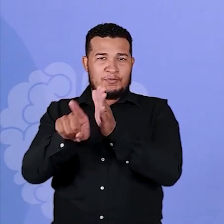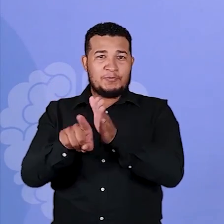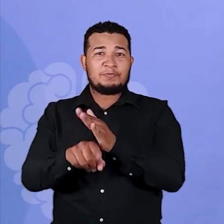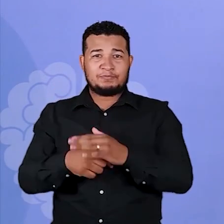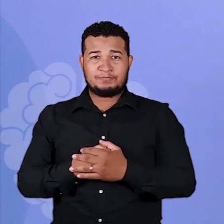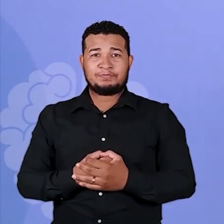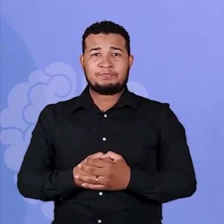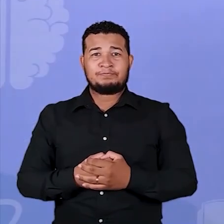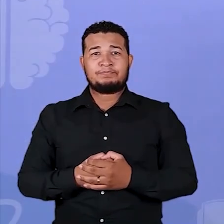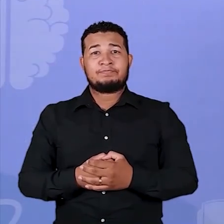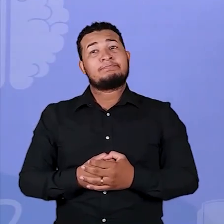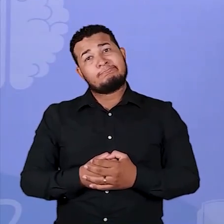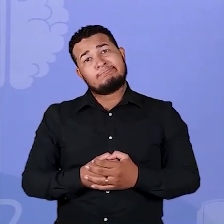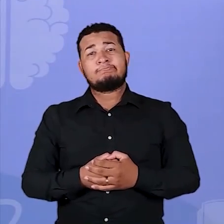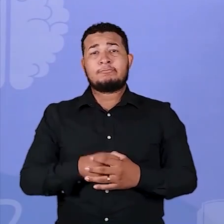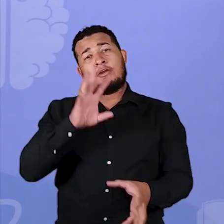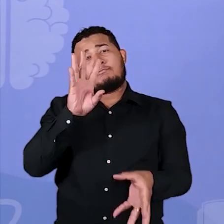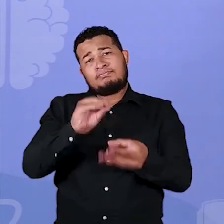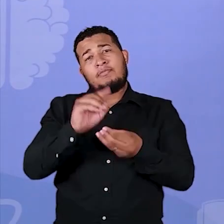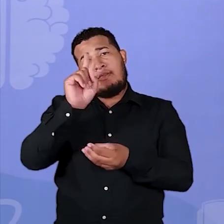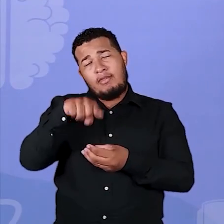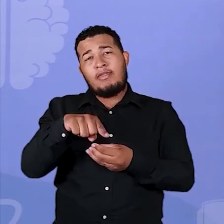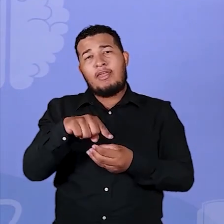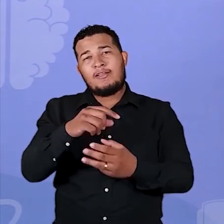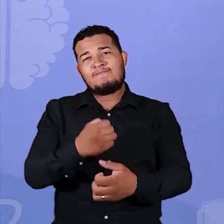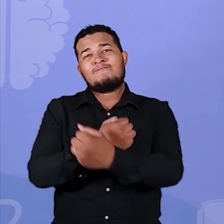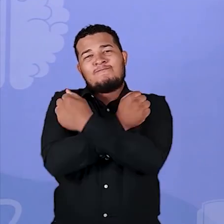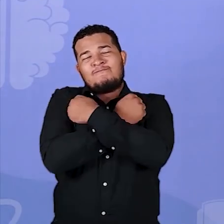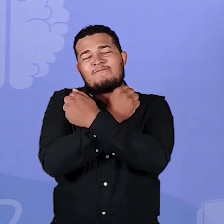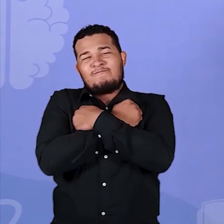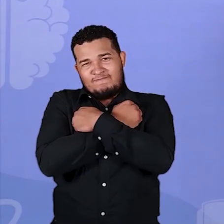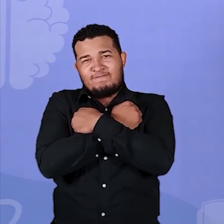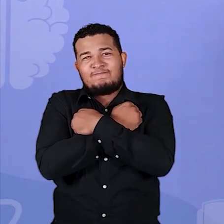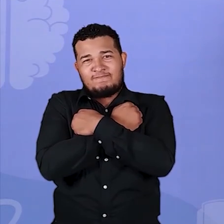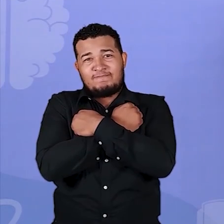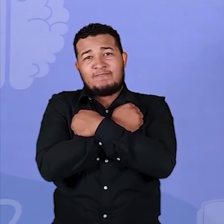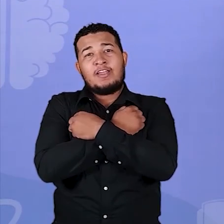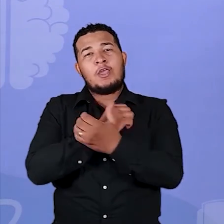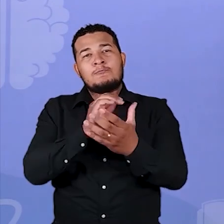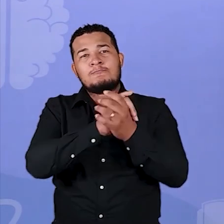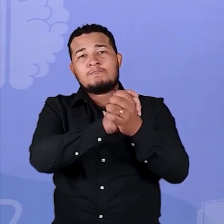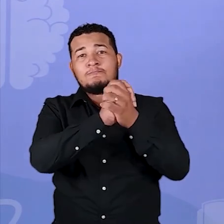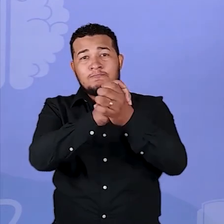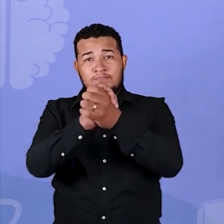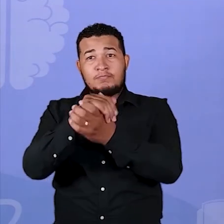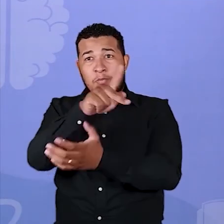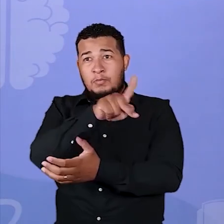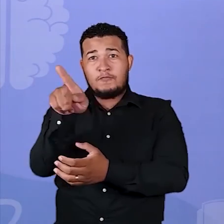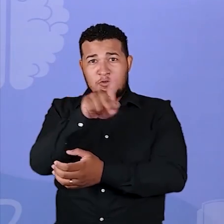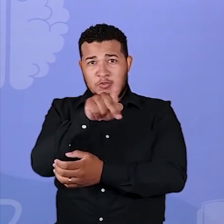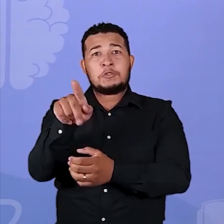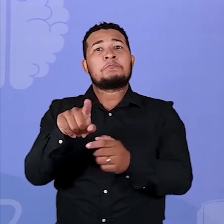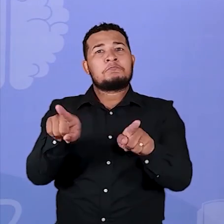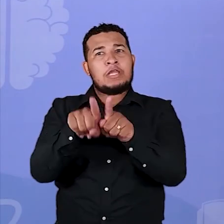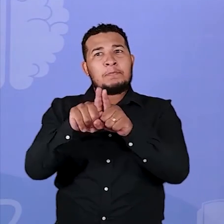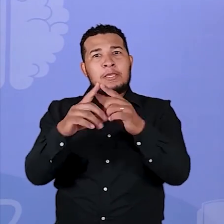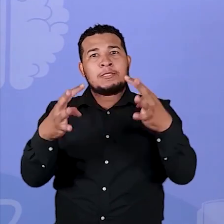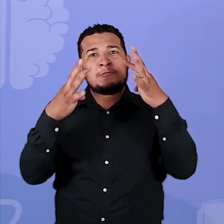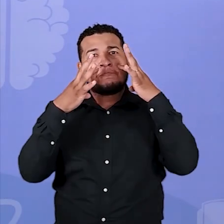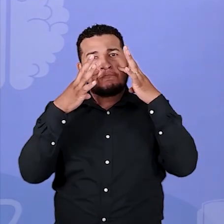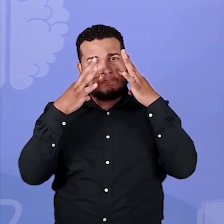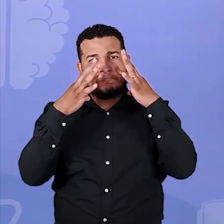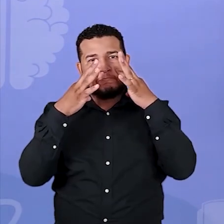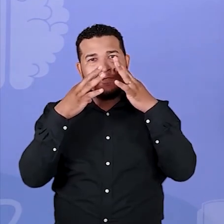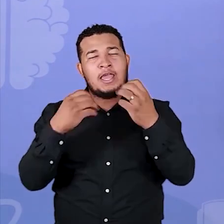essas perguntas. É isso, gente. Aquele abraço para vocês, meus cumprimentos aos professores que estão